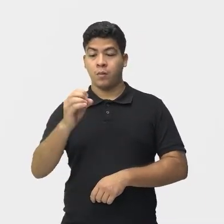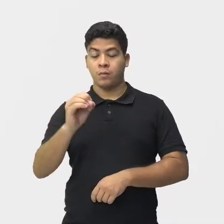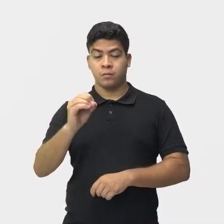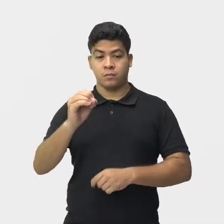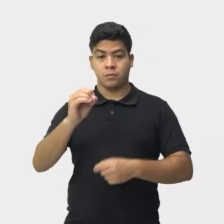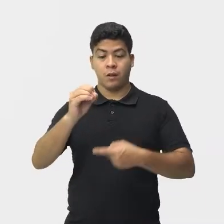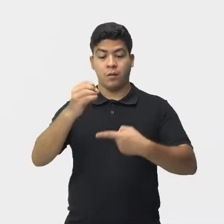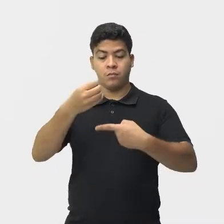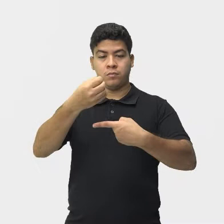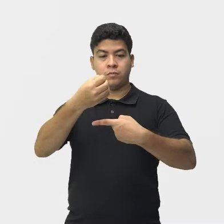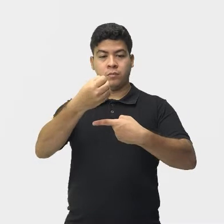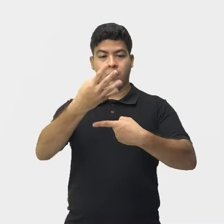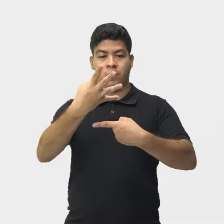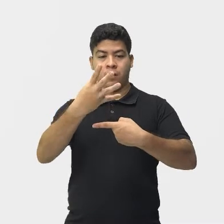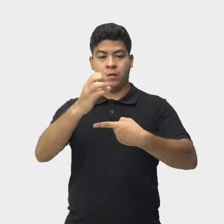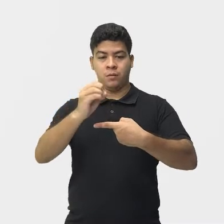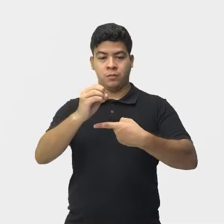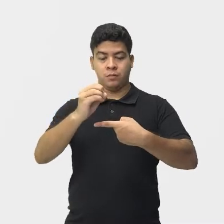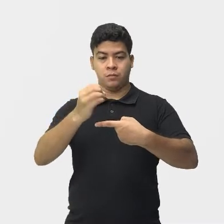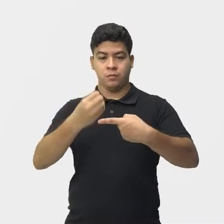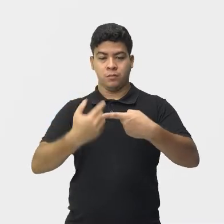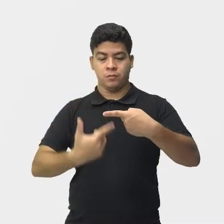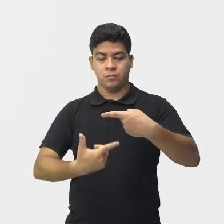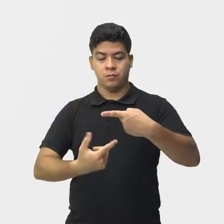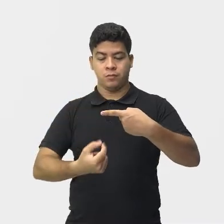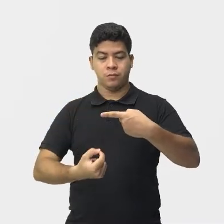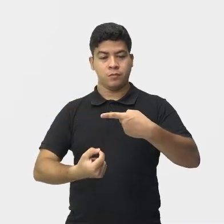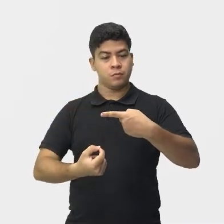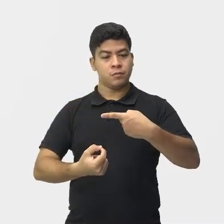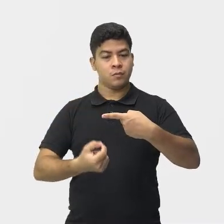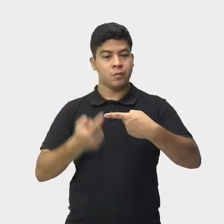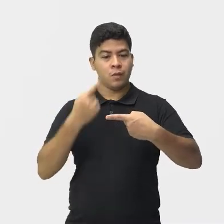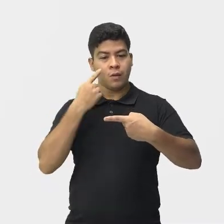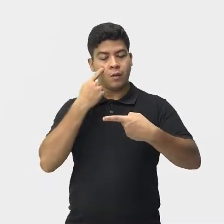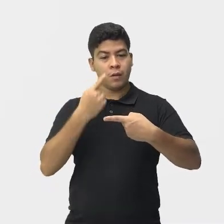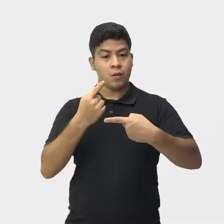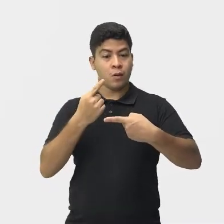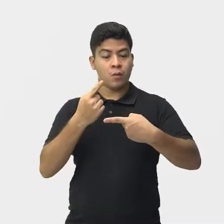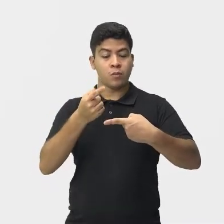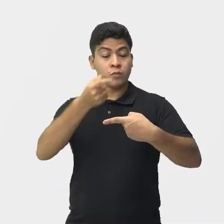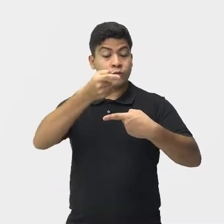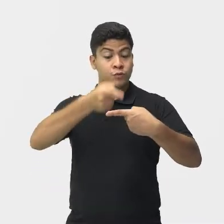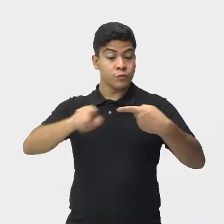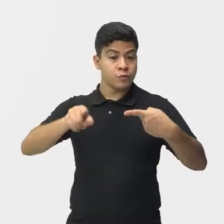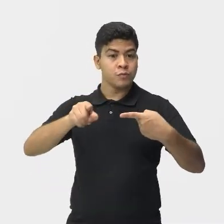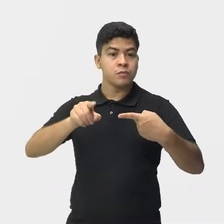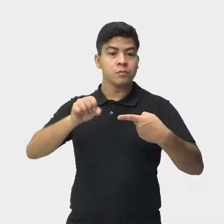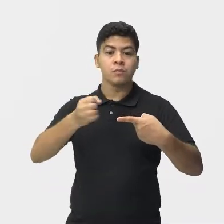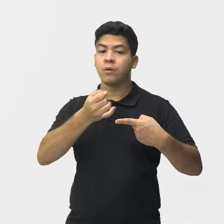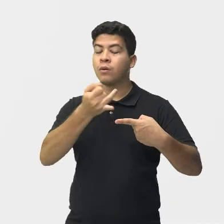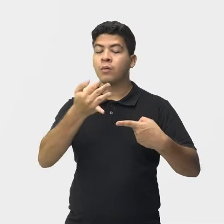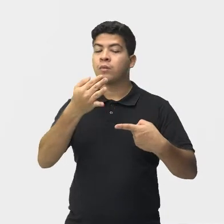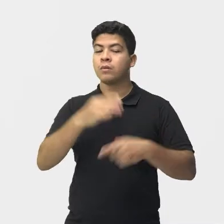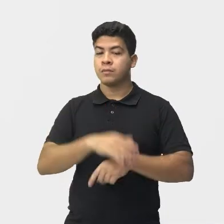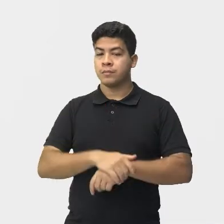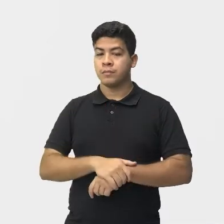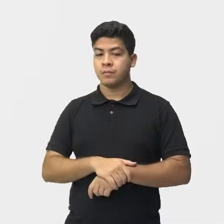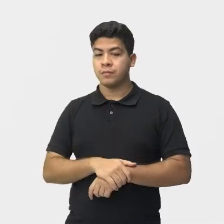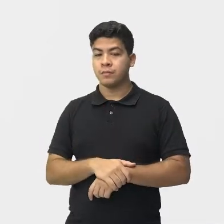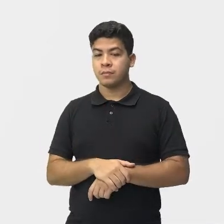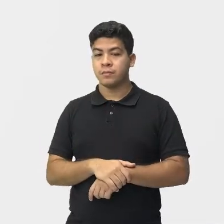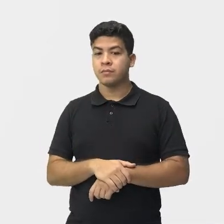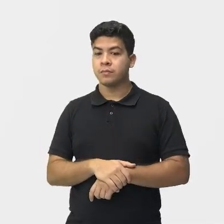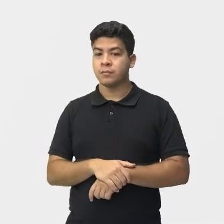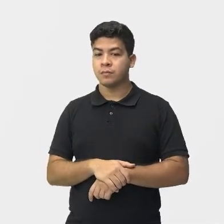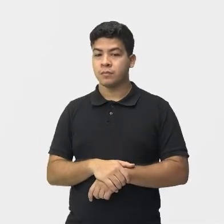posição a variação do tempo é 20. Então, por isso que fica aqui, ó, a